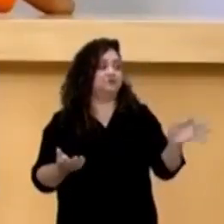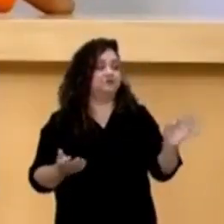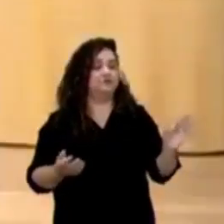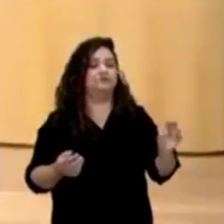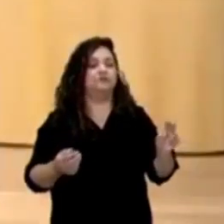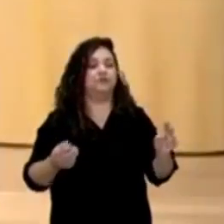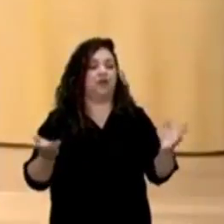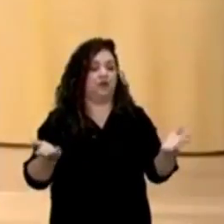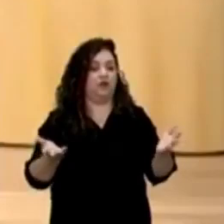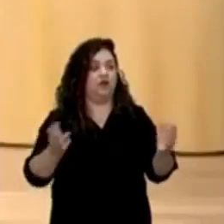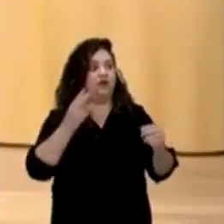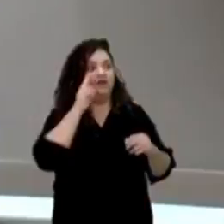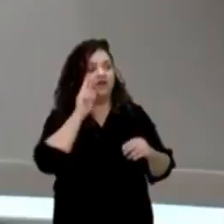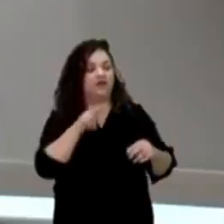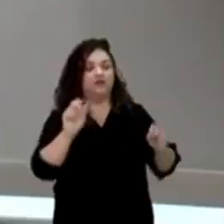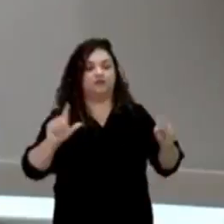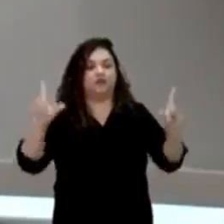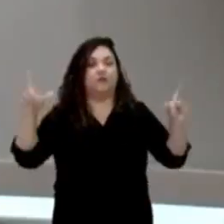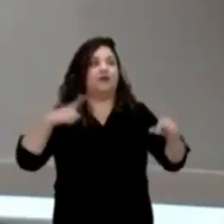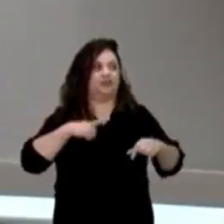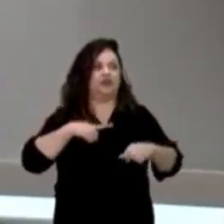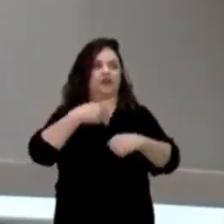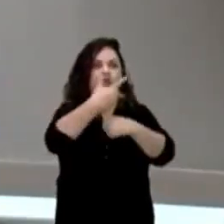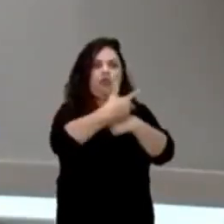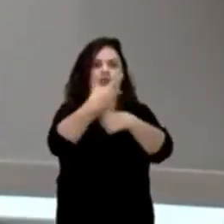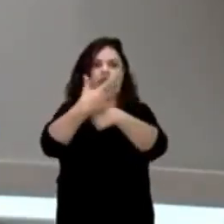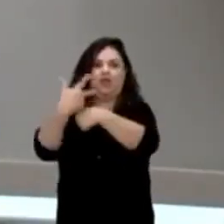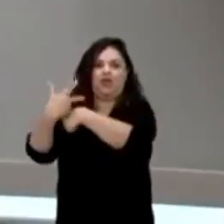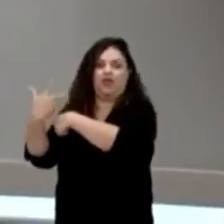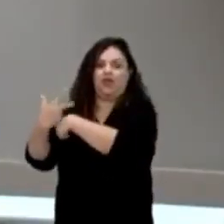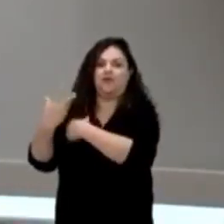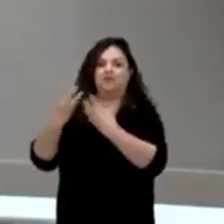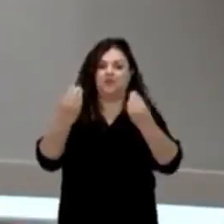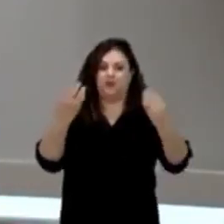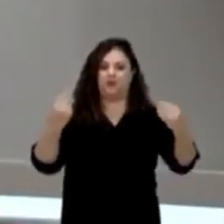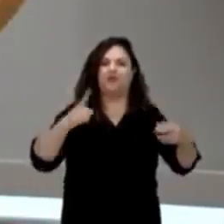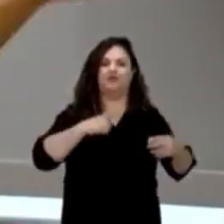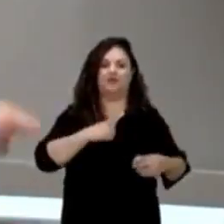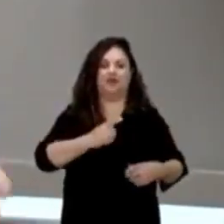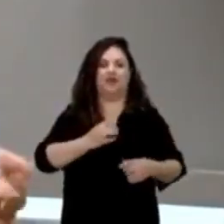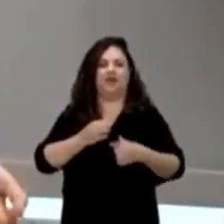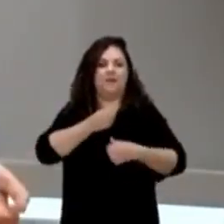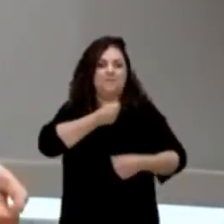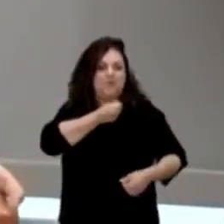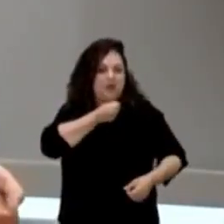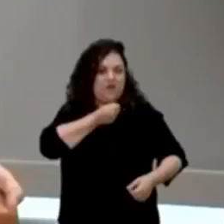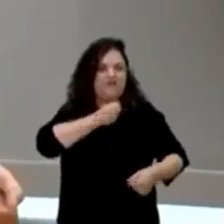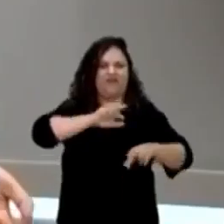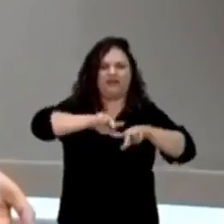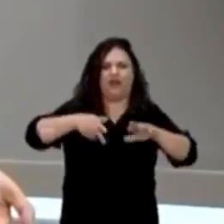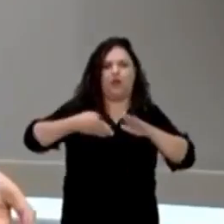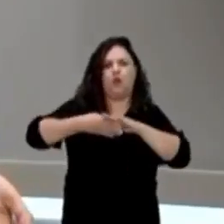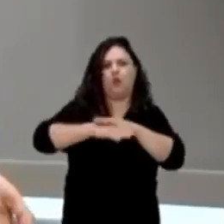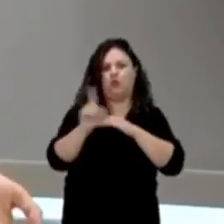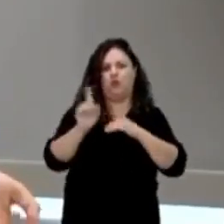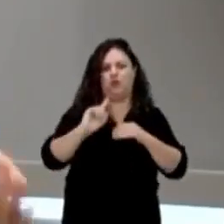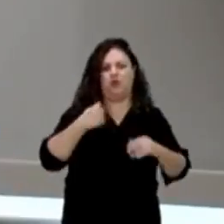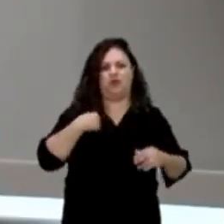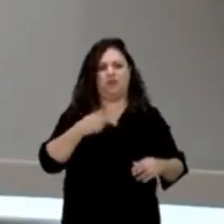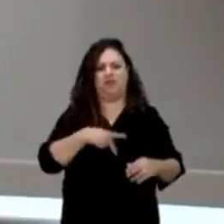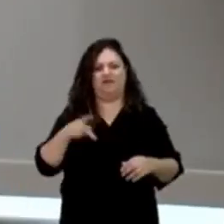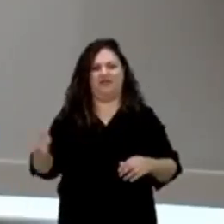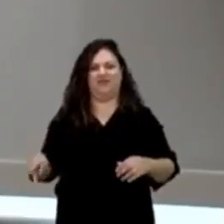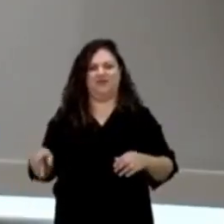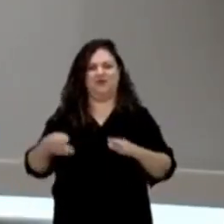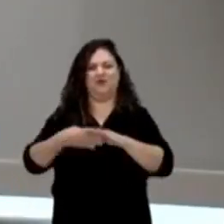aqui, né? Mas a gente está cheio de câmera, tem um pessoal da produção, tem os microfones, que a gente não está acostumado, né? Quem é professor não está acostumado